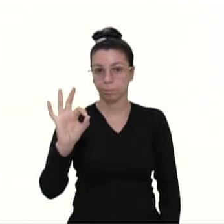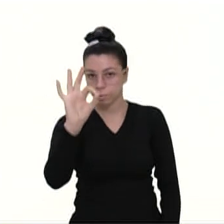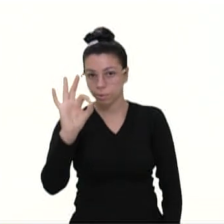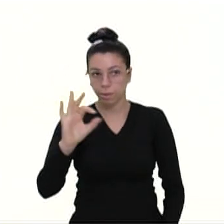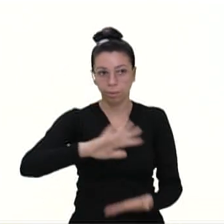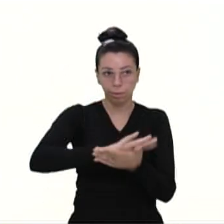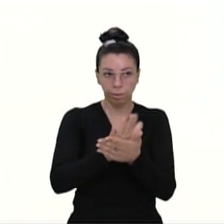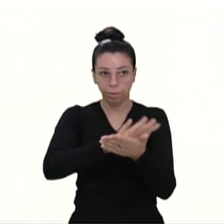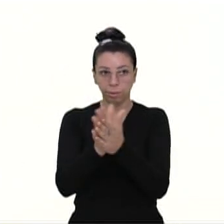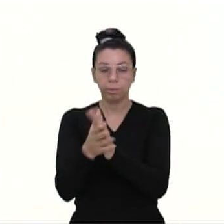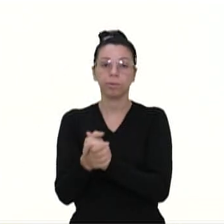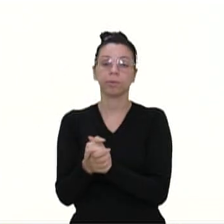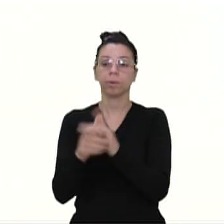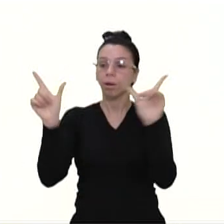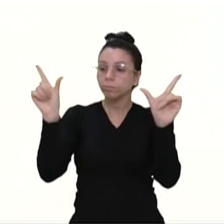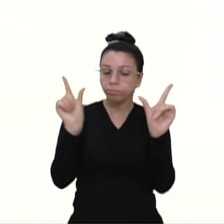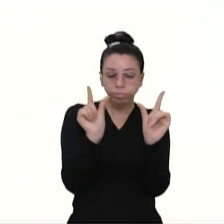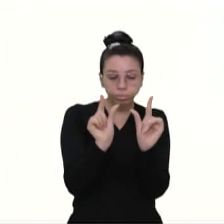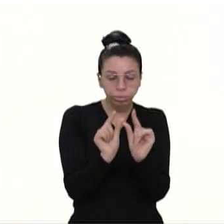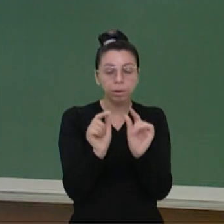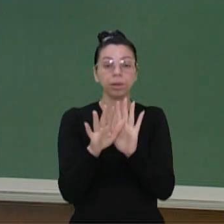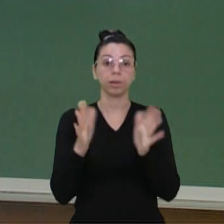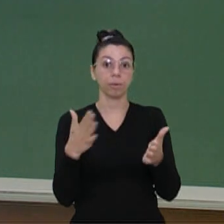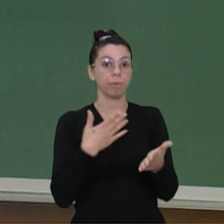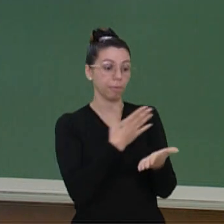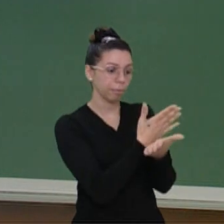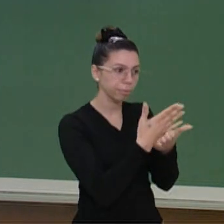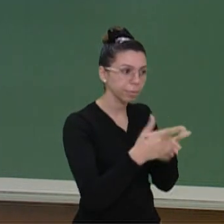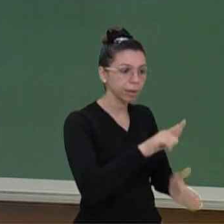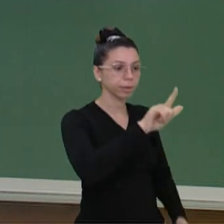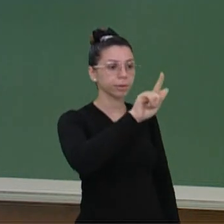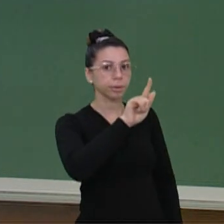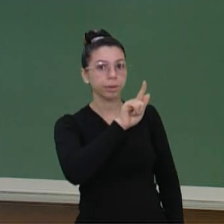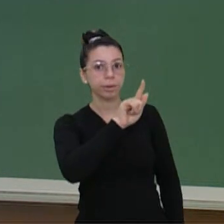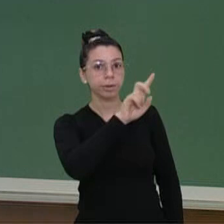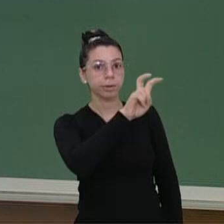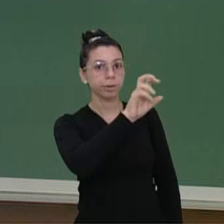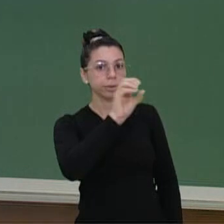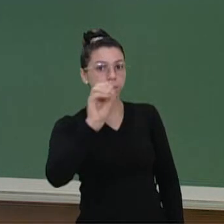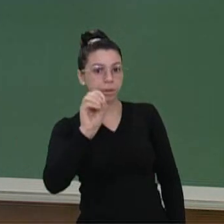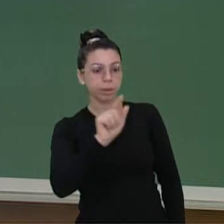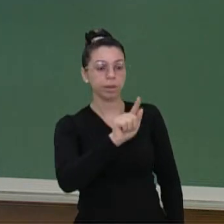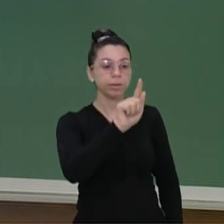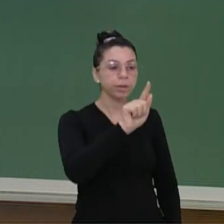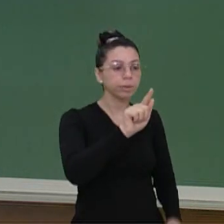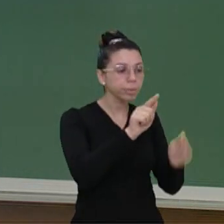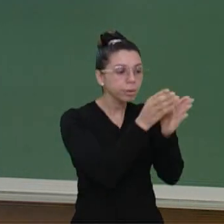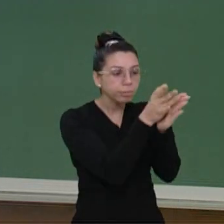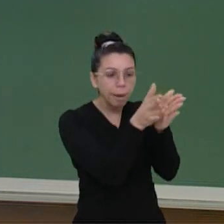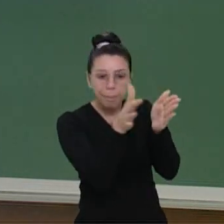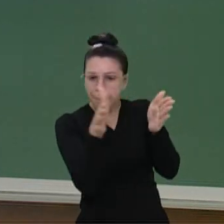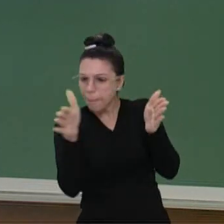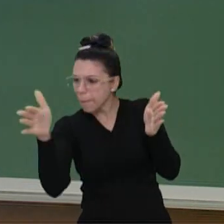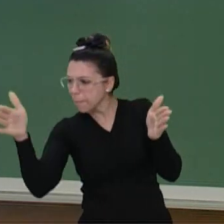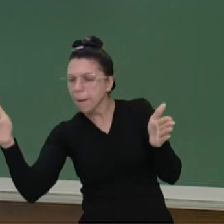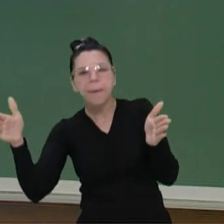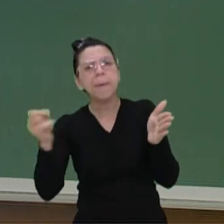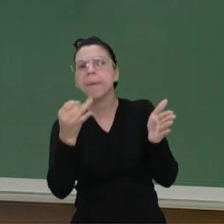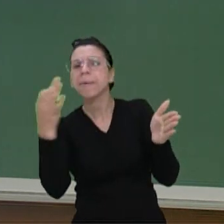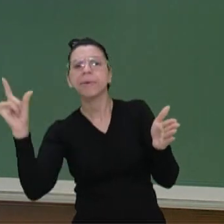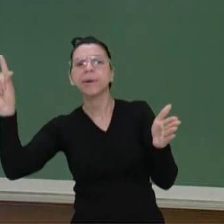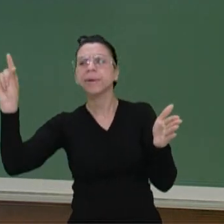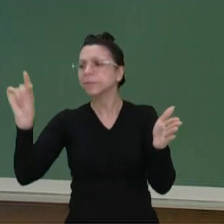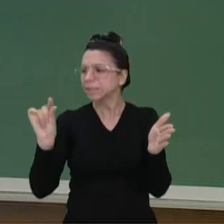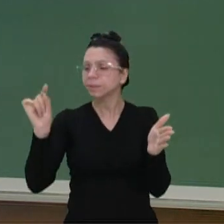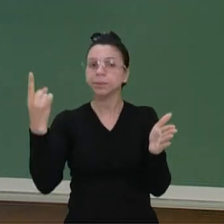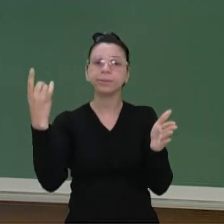reduzirão a 100 gramas. Então, olha só, eu tenho 500 gramas da substância. Quero saber em quanto tempo essa substância vai reduzir